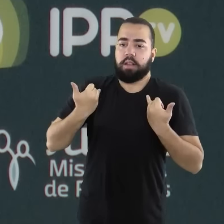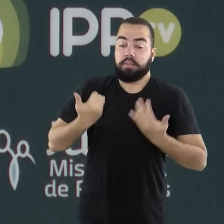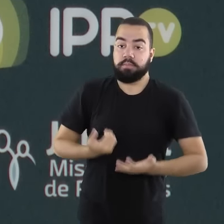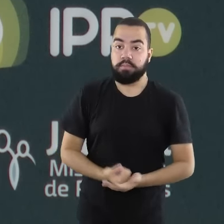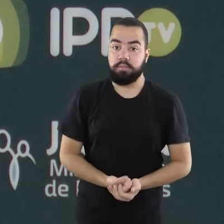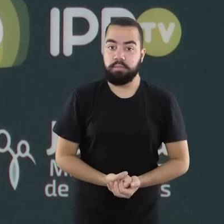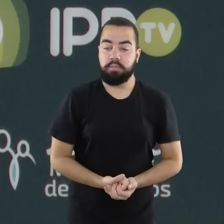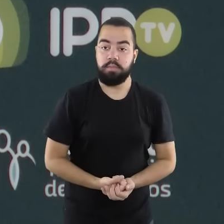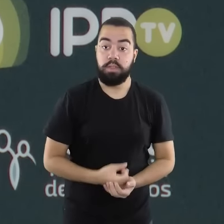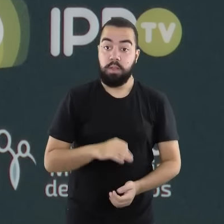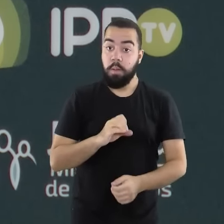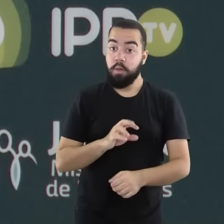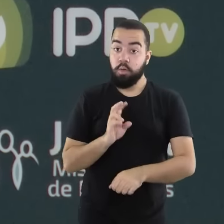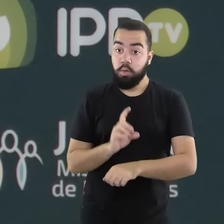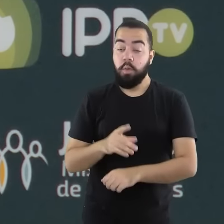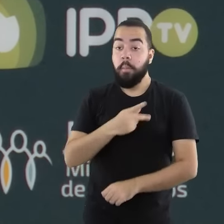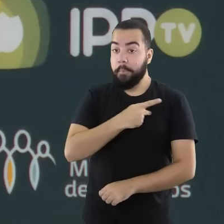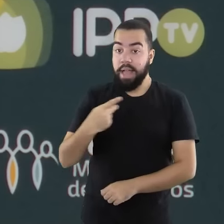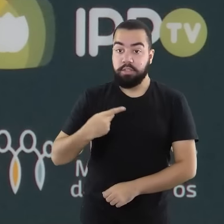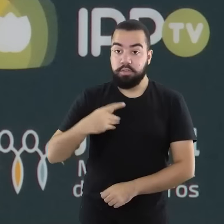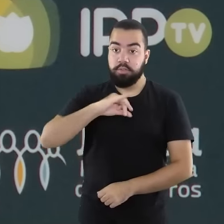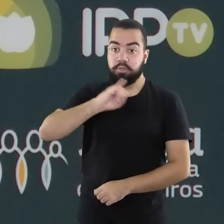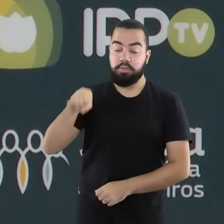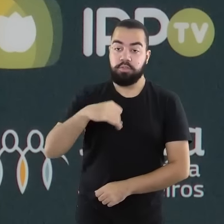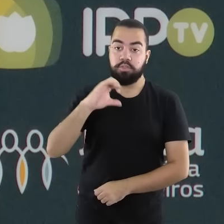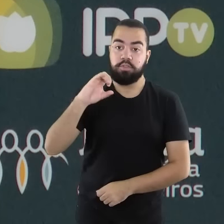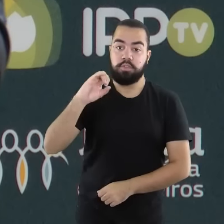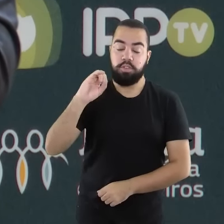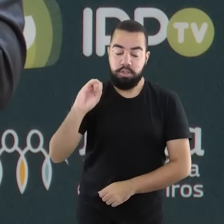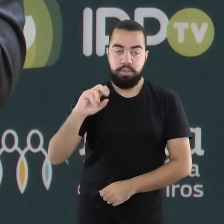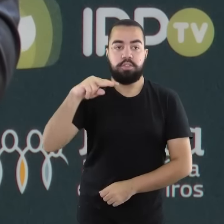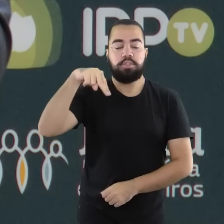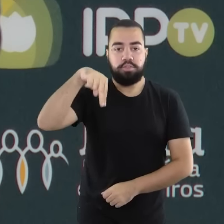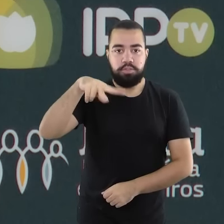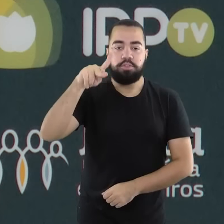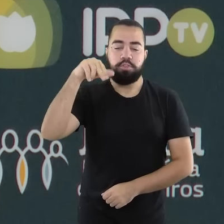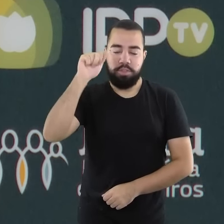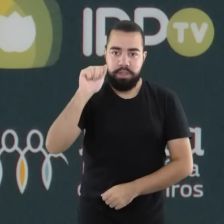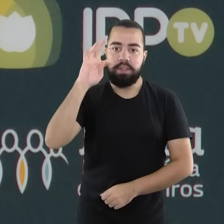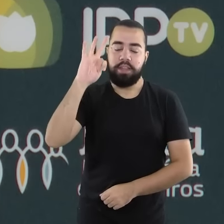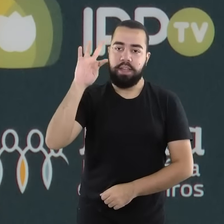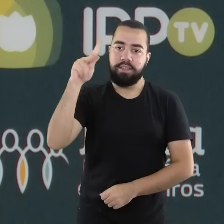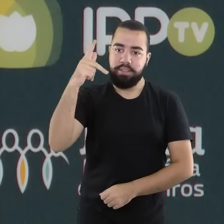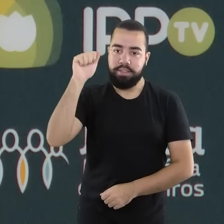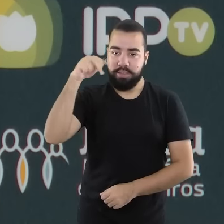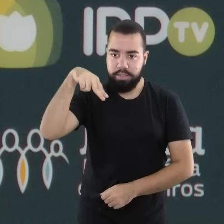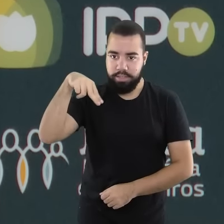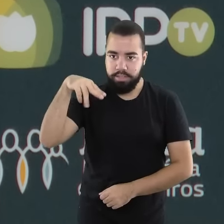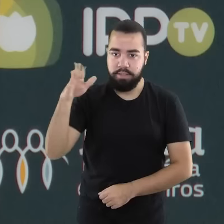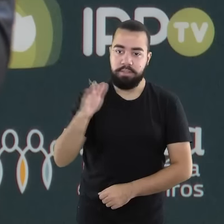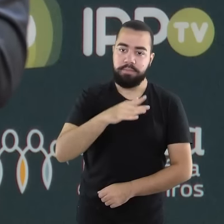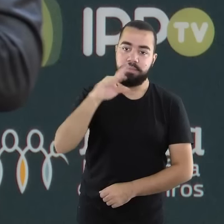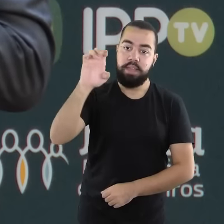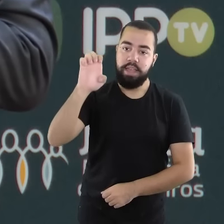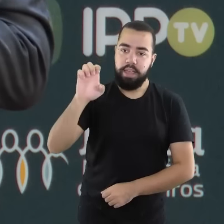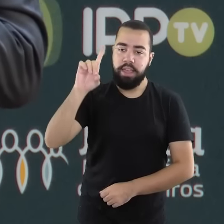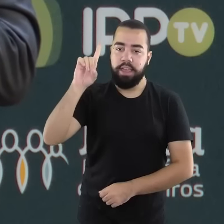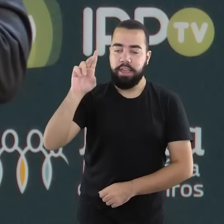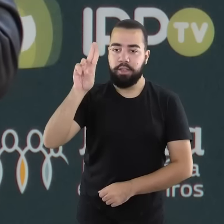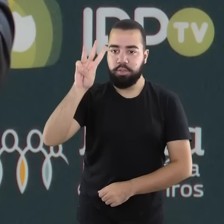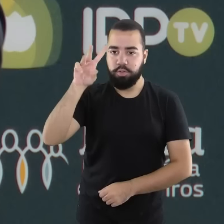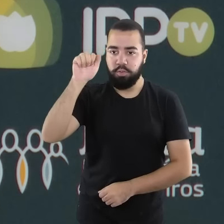Jonathan Edwards, ele escreve, e ele foi o grande líder dos avivamentos nos Estados Unidos,